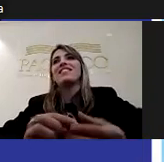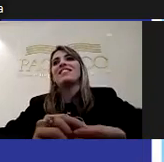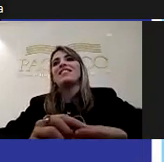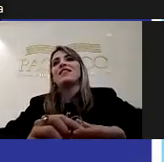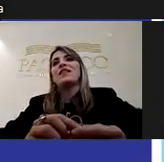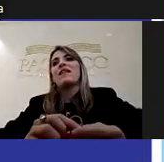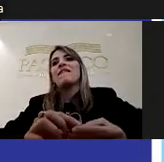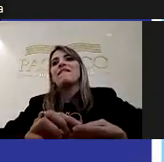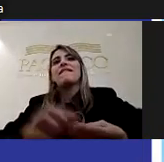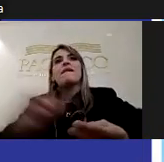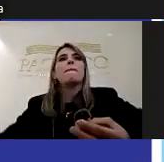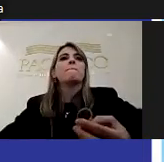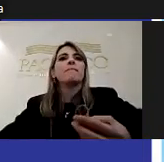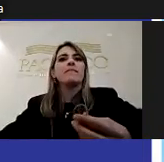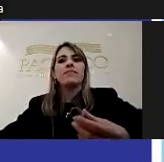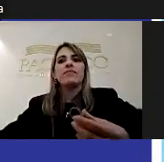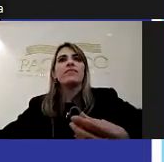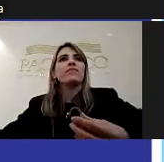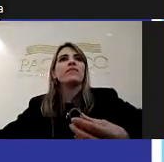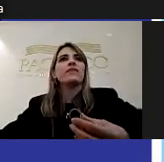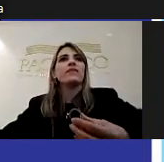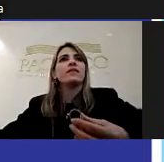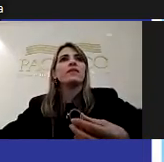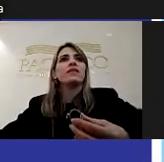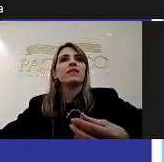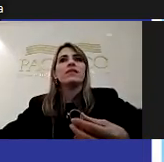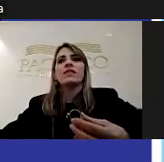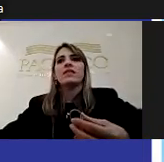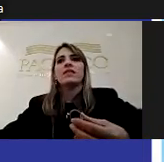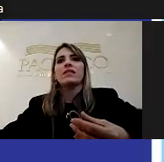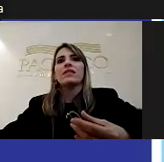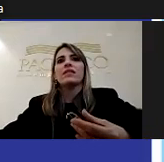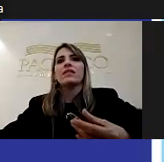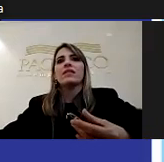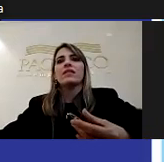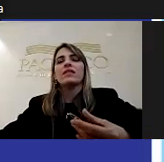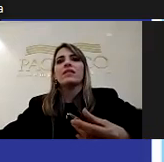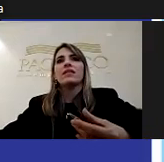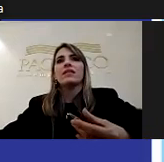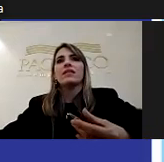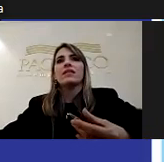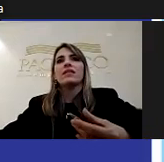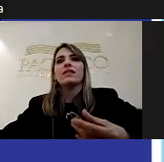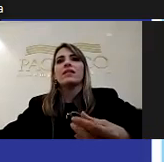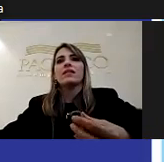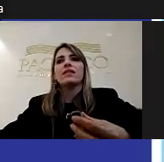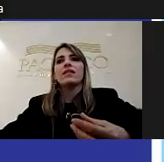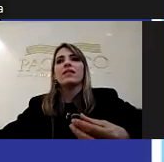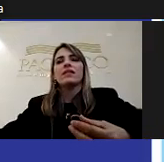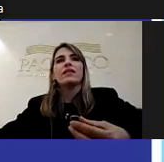ele perguntou, qual que é a sua condição sexual? Eu falei, eu sou hétero. eu gosto de